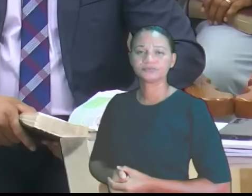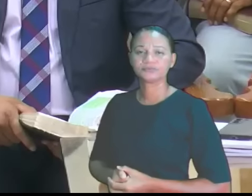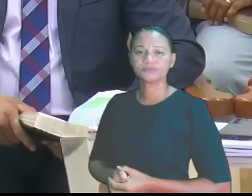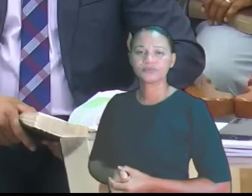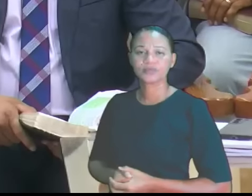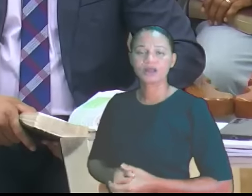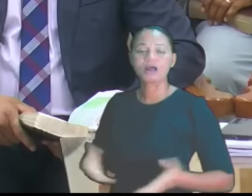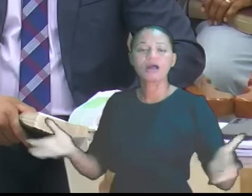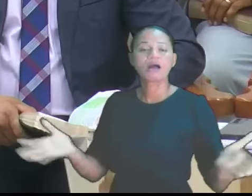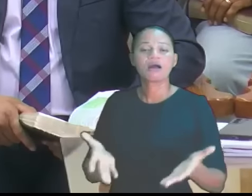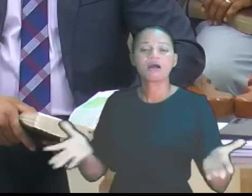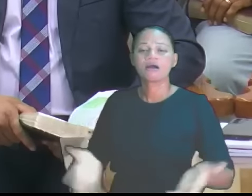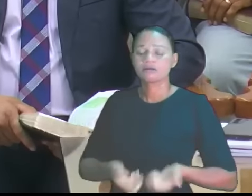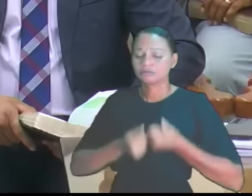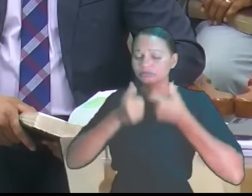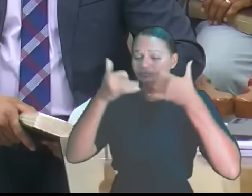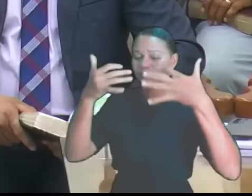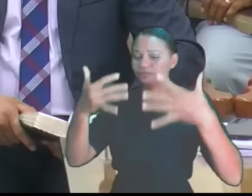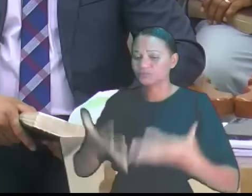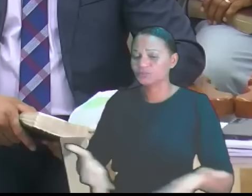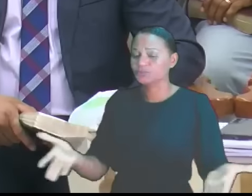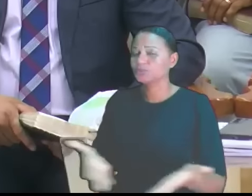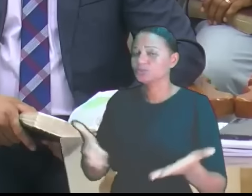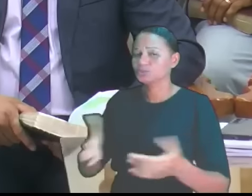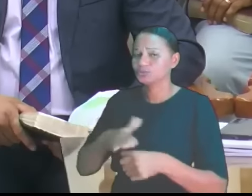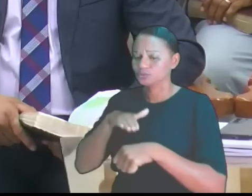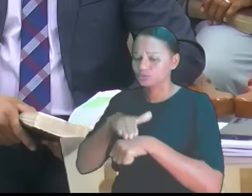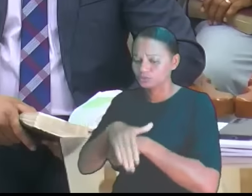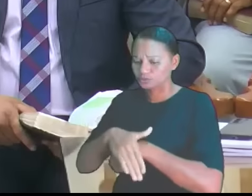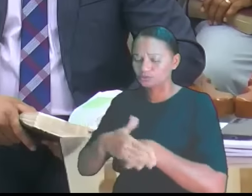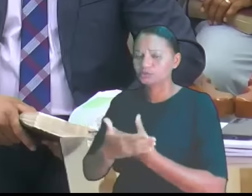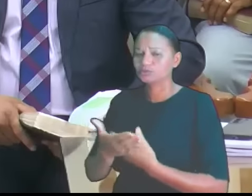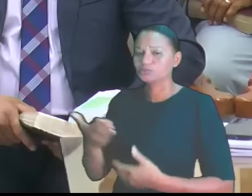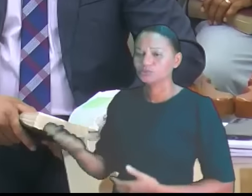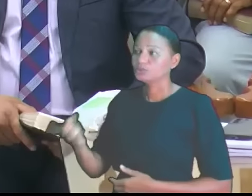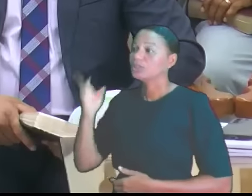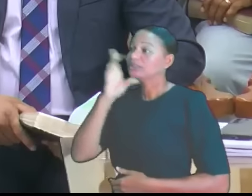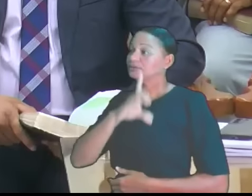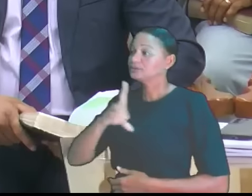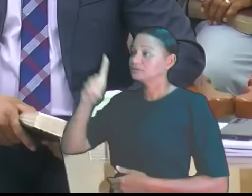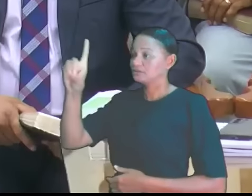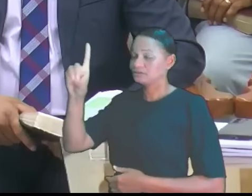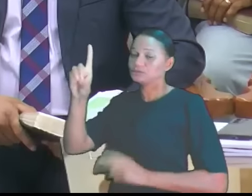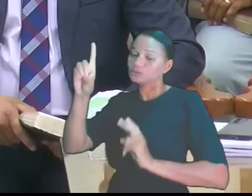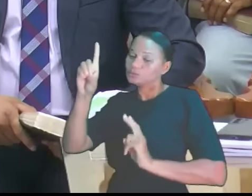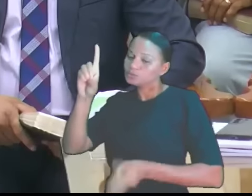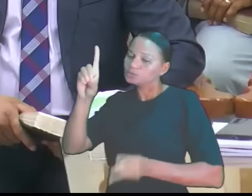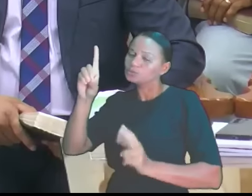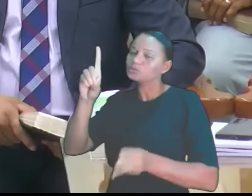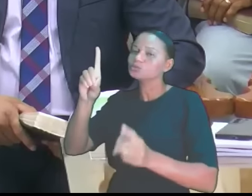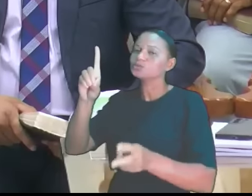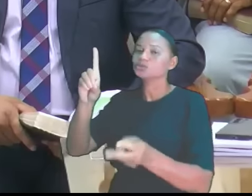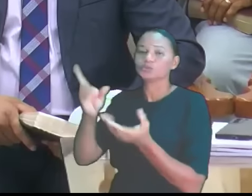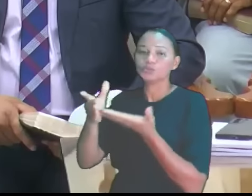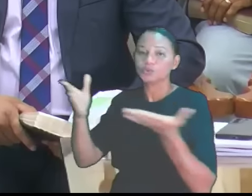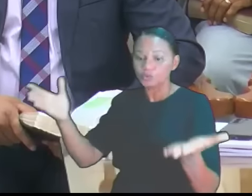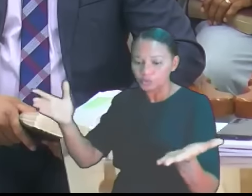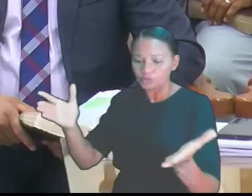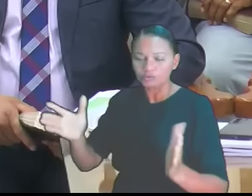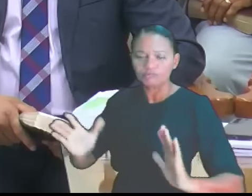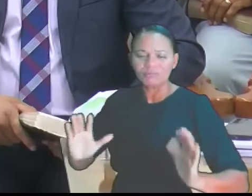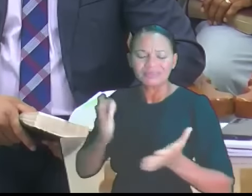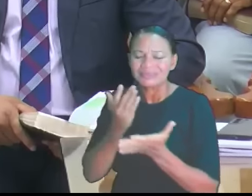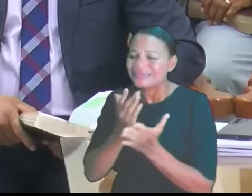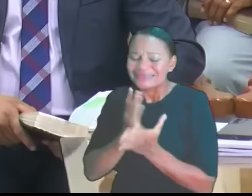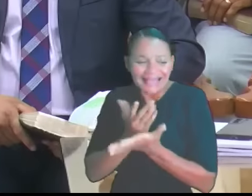Agora deixa eu te dar uma notícia nessa noite. Dentro da vontade permissiva, Deus continua com a ponta da corda na mão, irmão. Nada